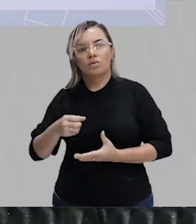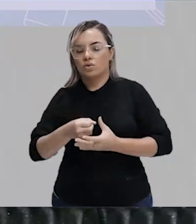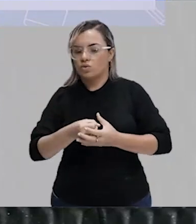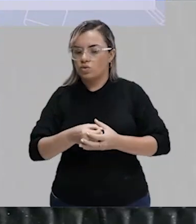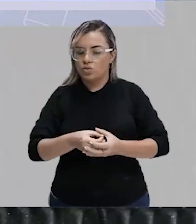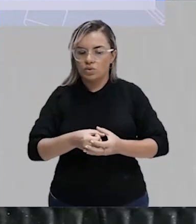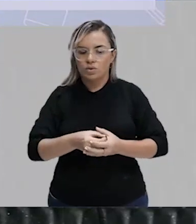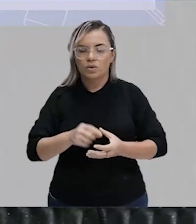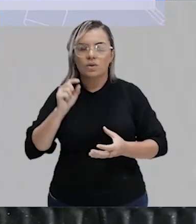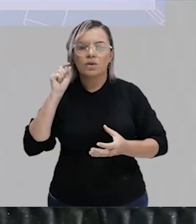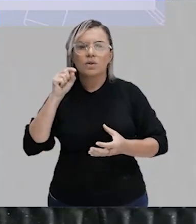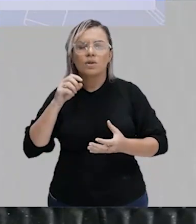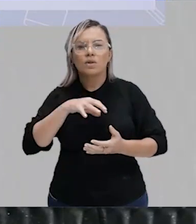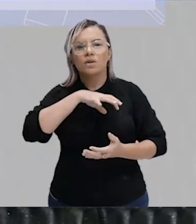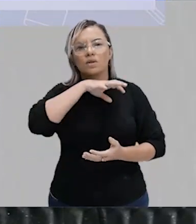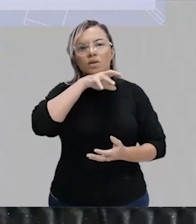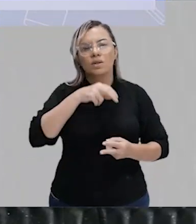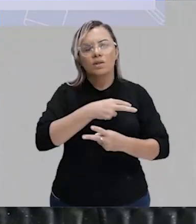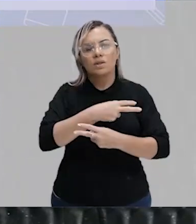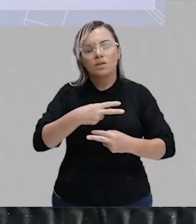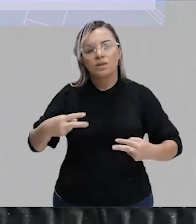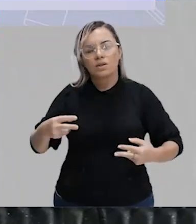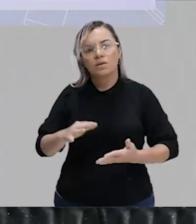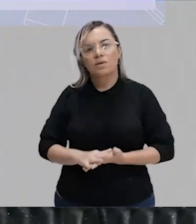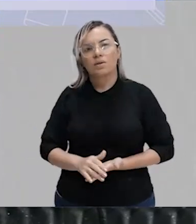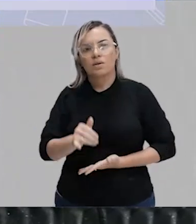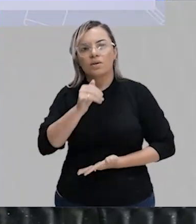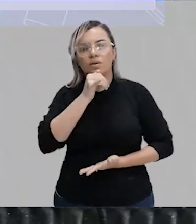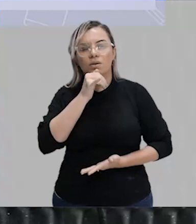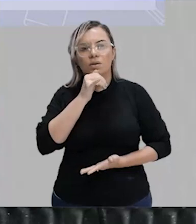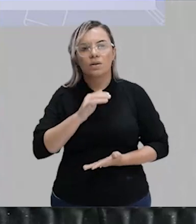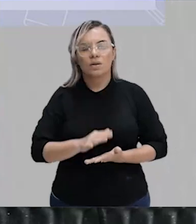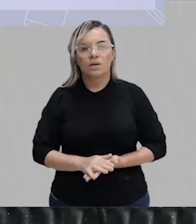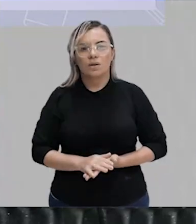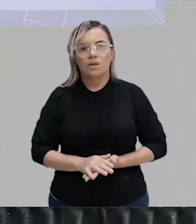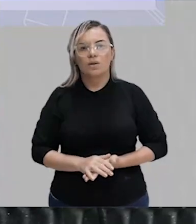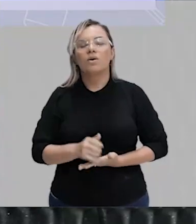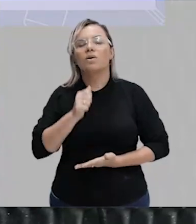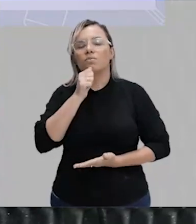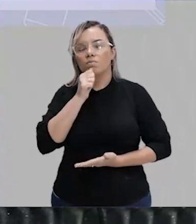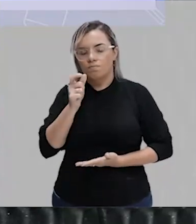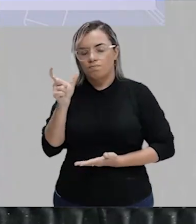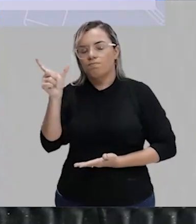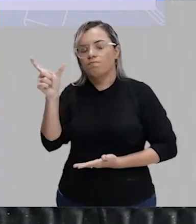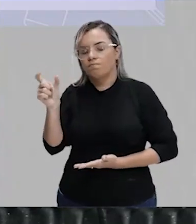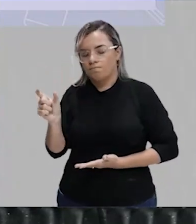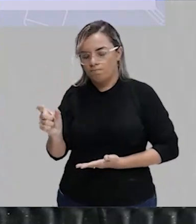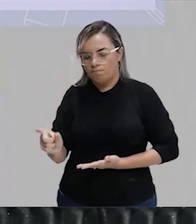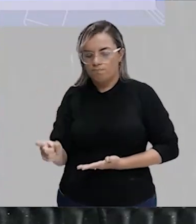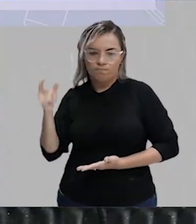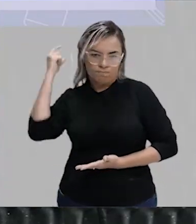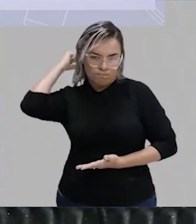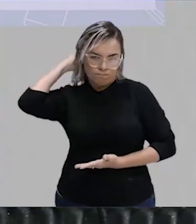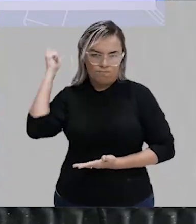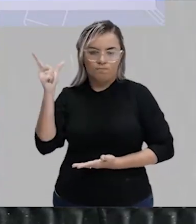cordados. Quem são os animais cordados? Por exemplo, os vertebrados, tá? De maneira geral,